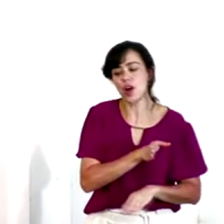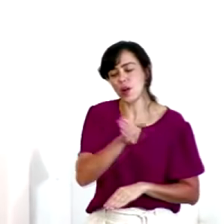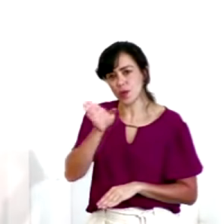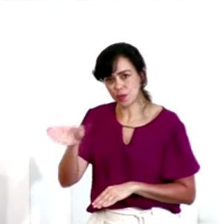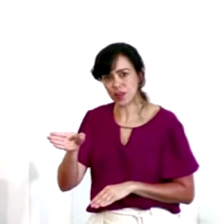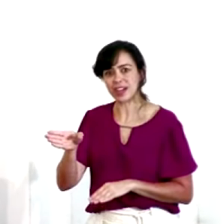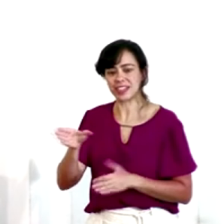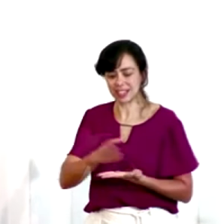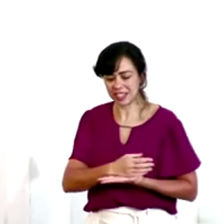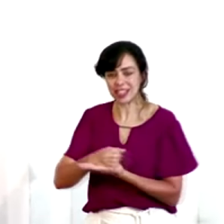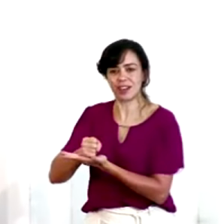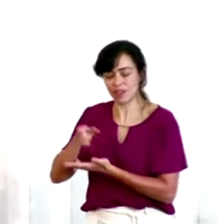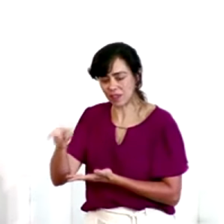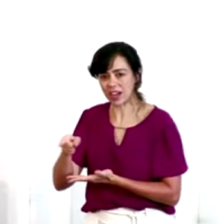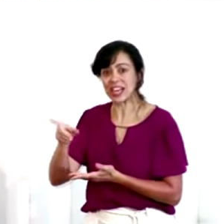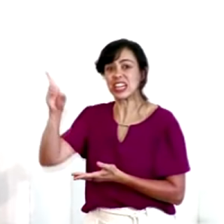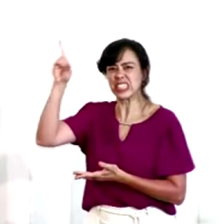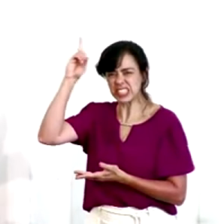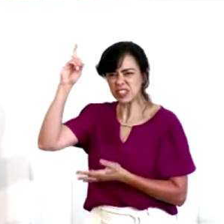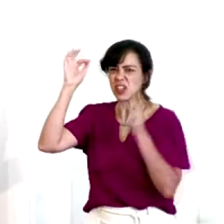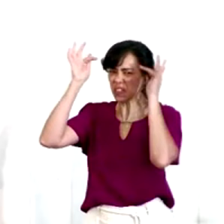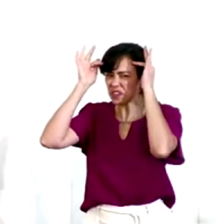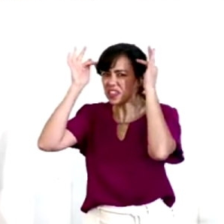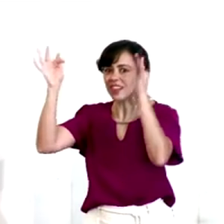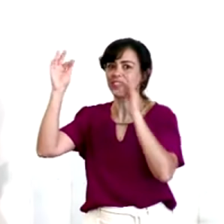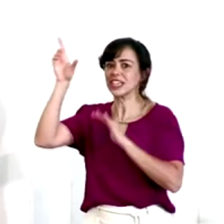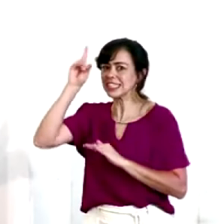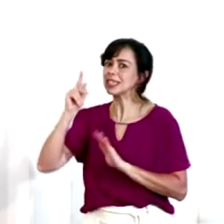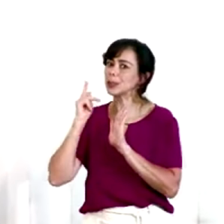O Deus que prometeu